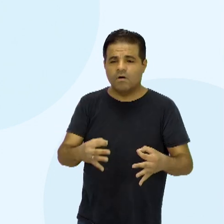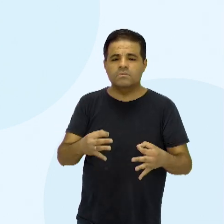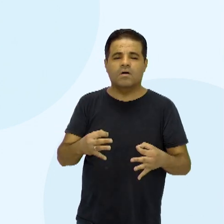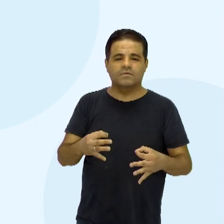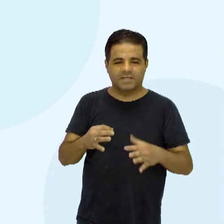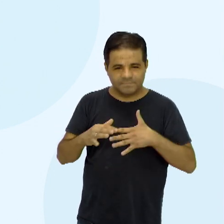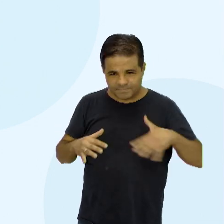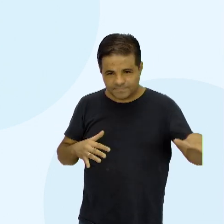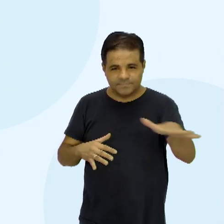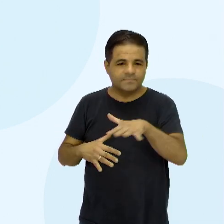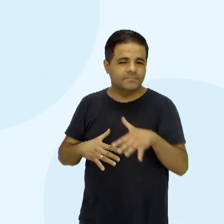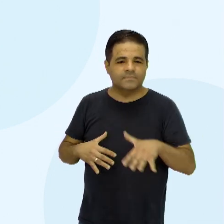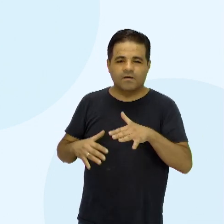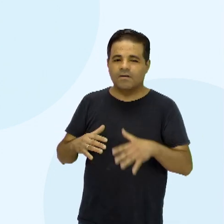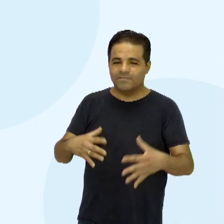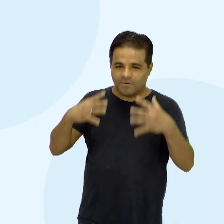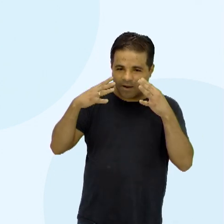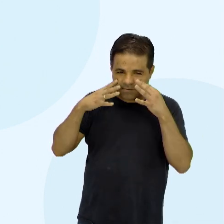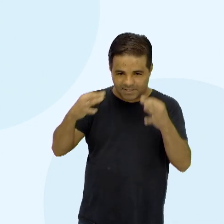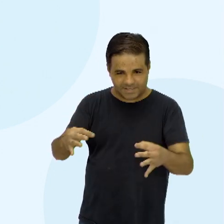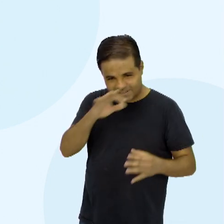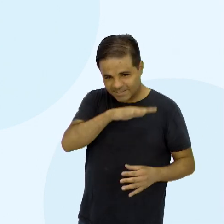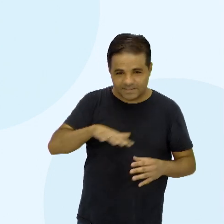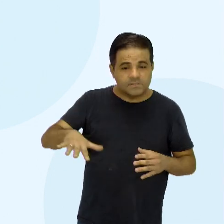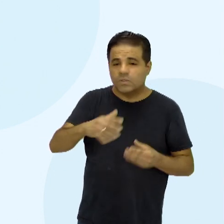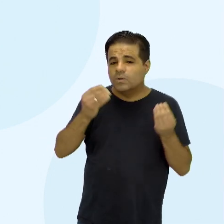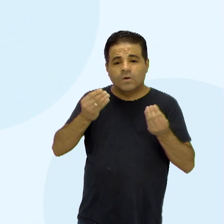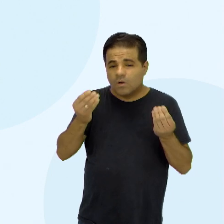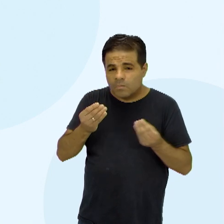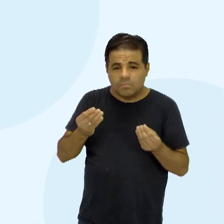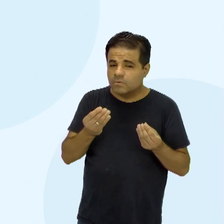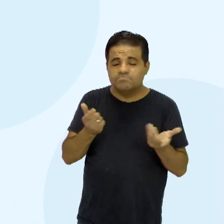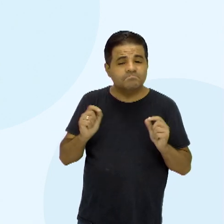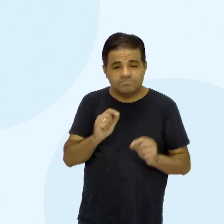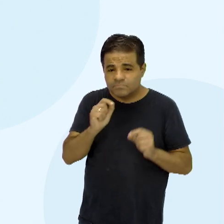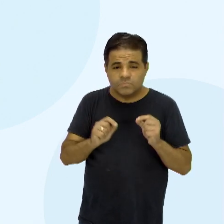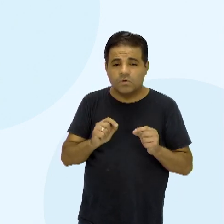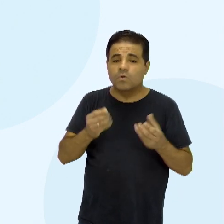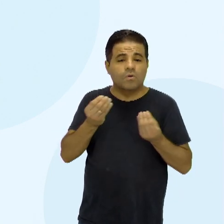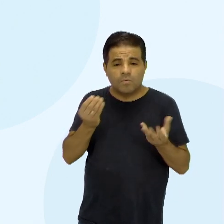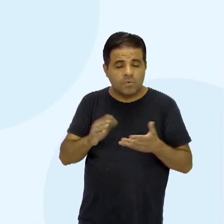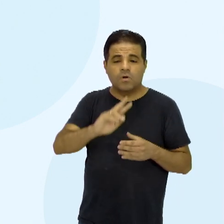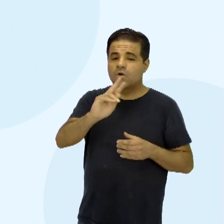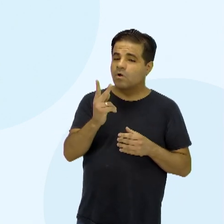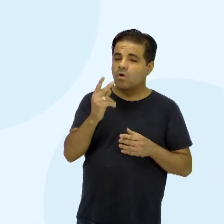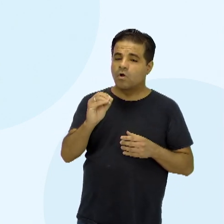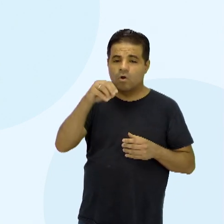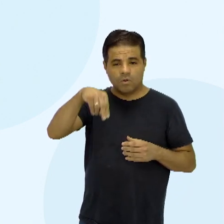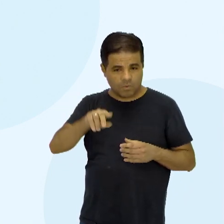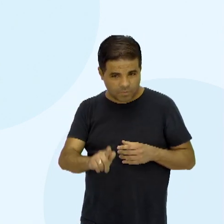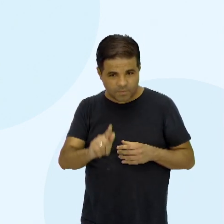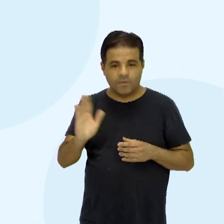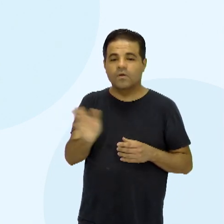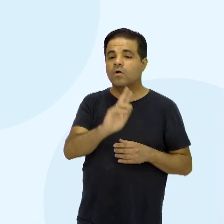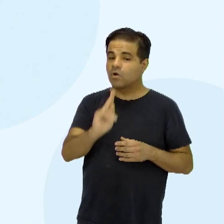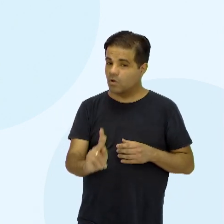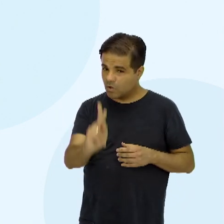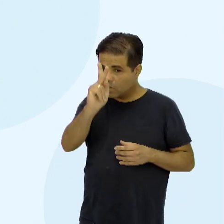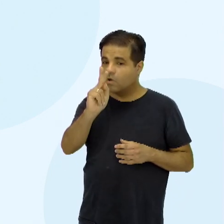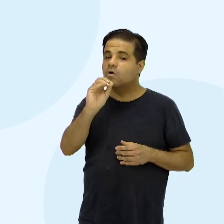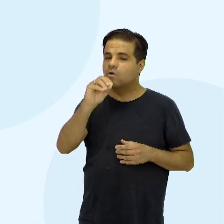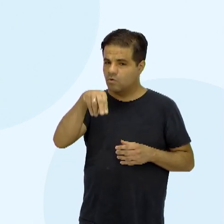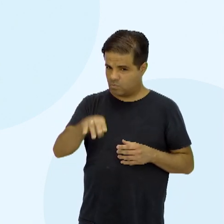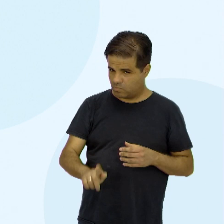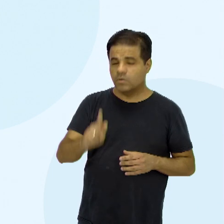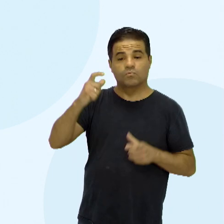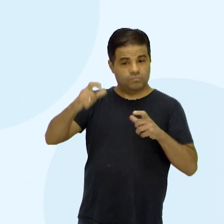bem atenção nessa parte que eu vou passar para vocês. Como em Hong Kong, né? Tenho